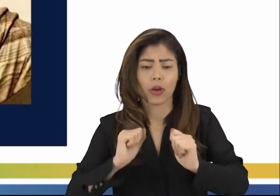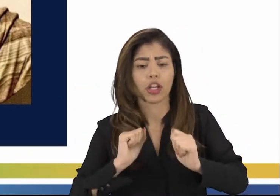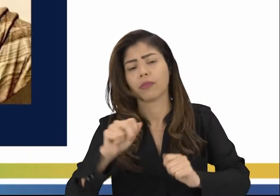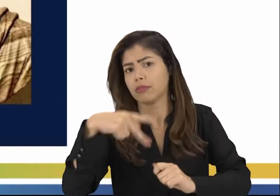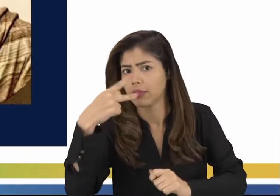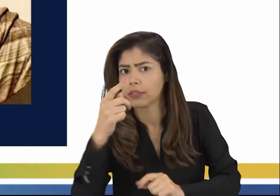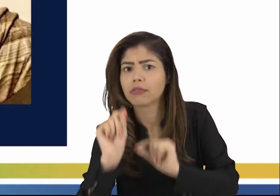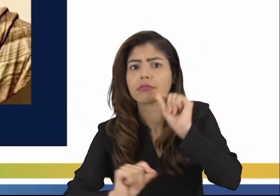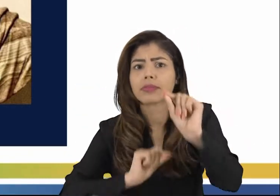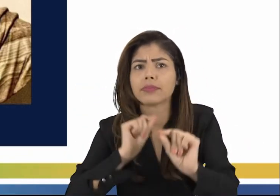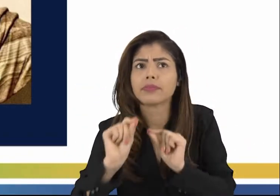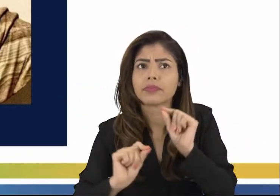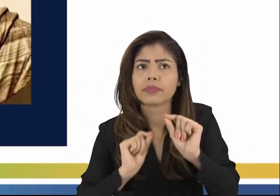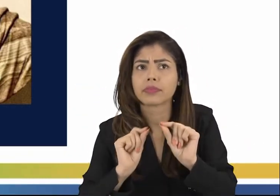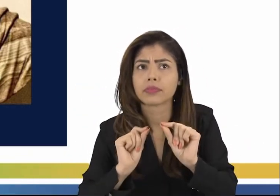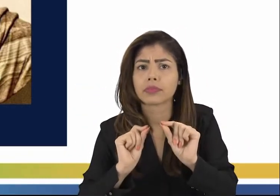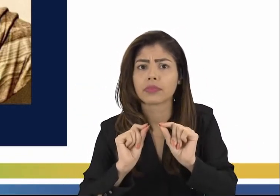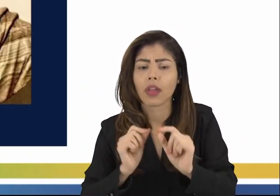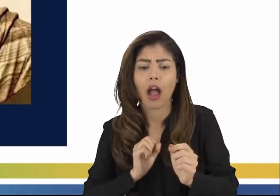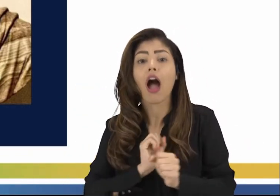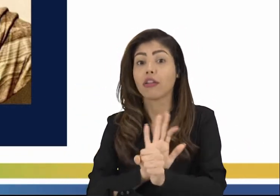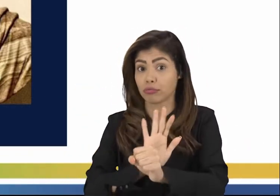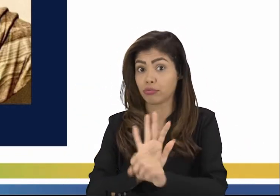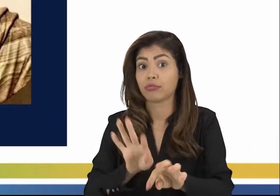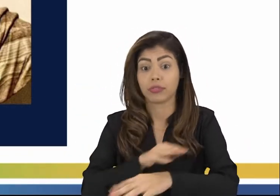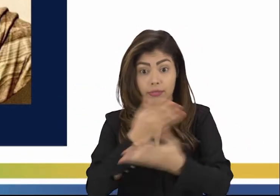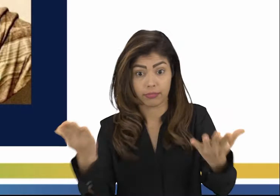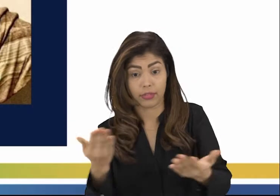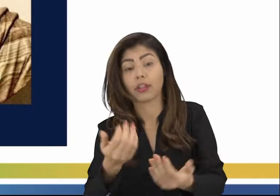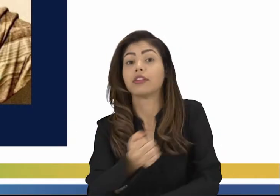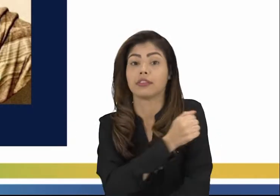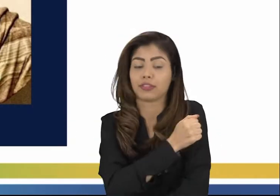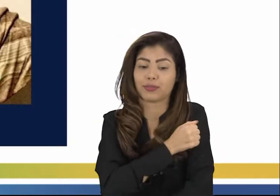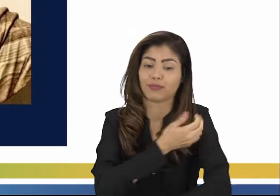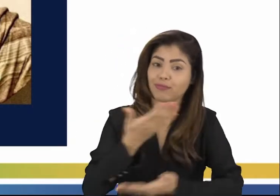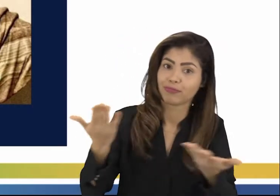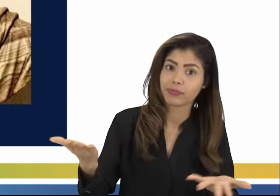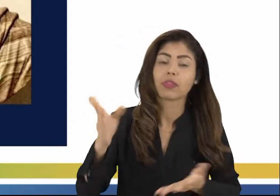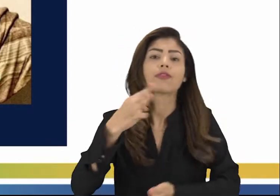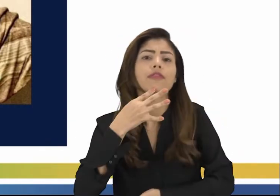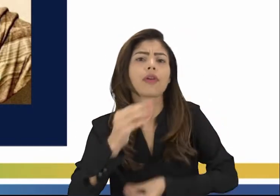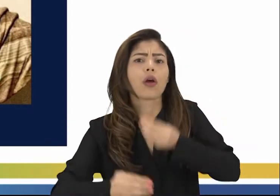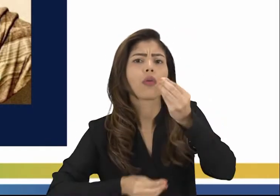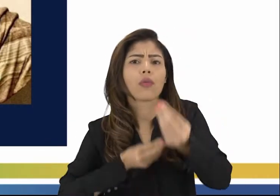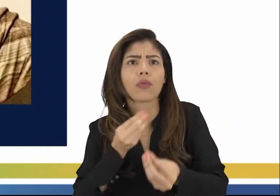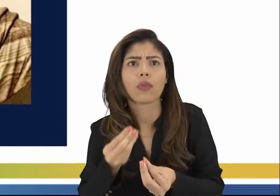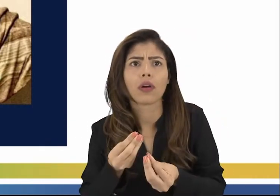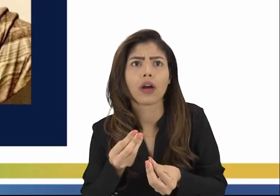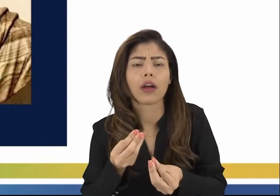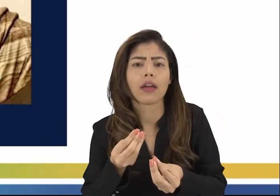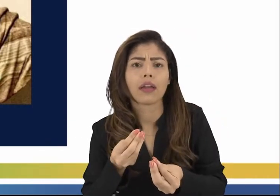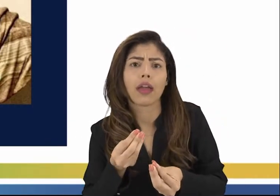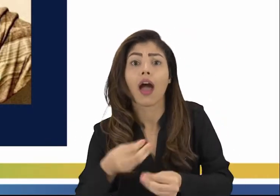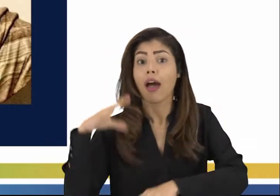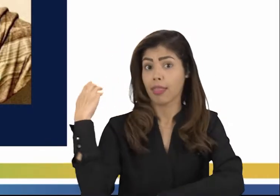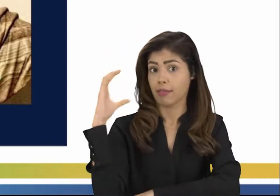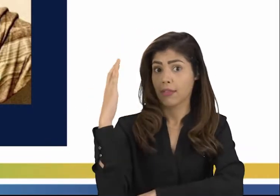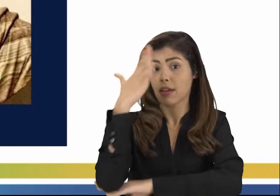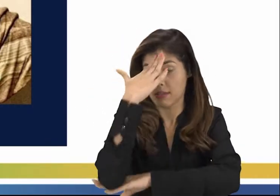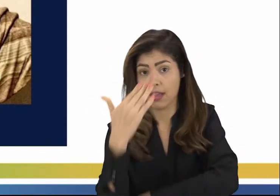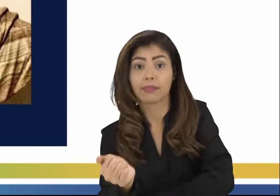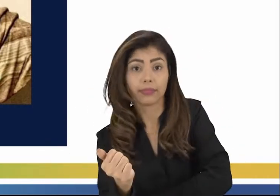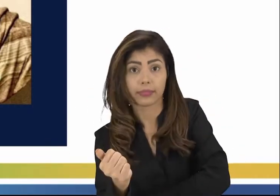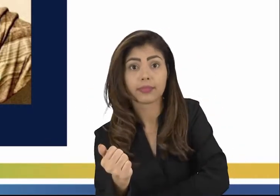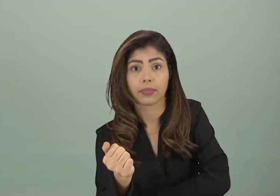grande legado, a sua contribuição, estudantes, para o nosso conhecimento é o seu método. Bom, na ciência nós sabemos